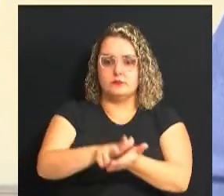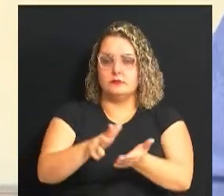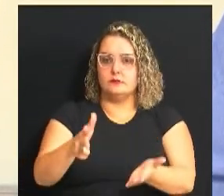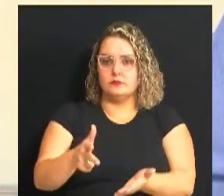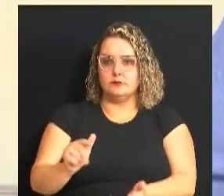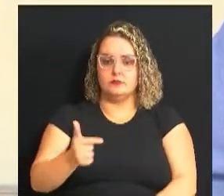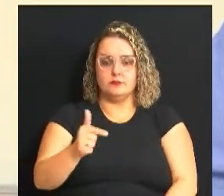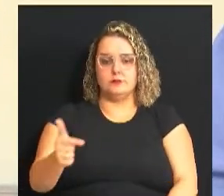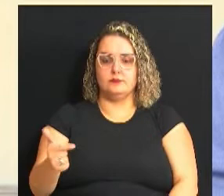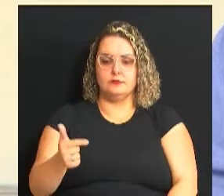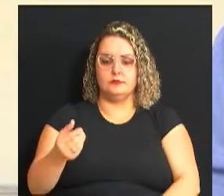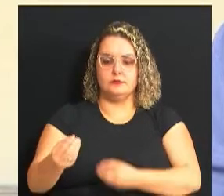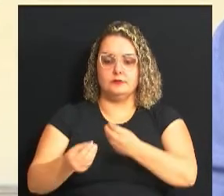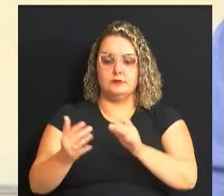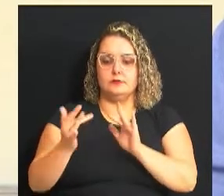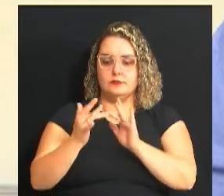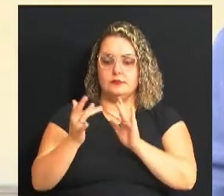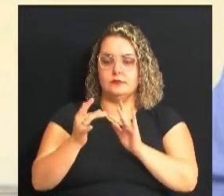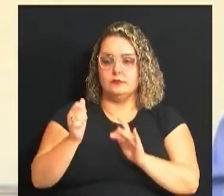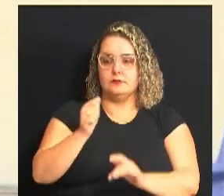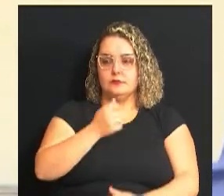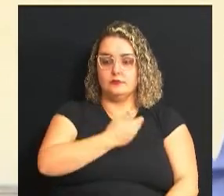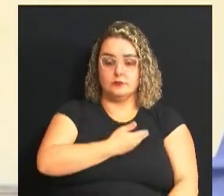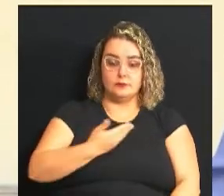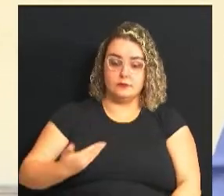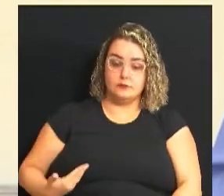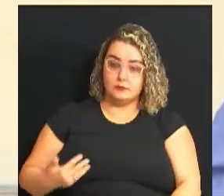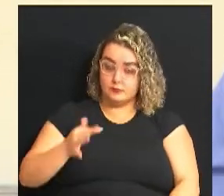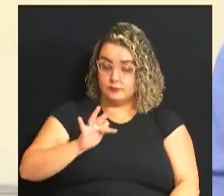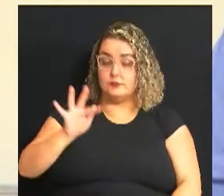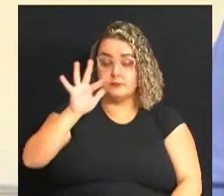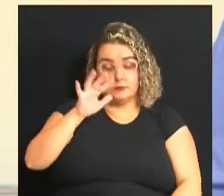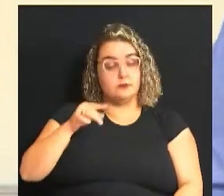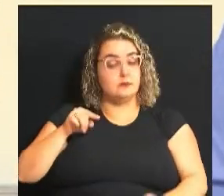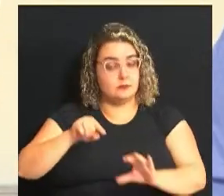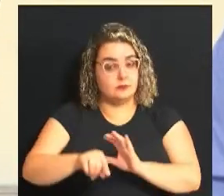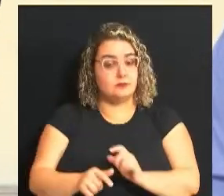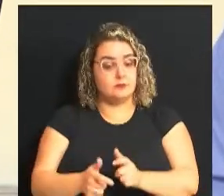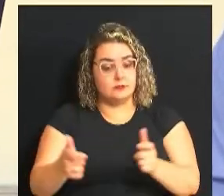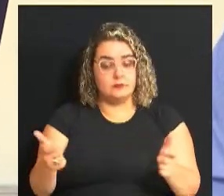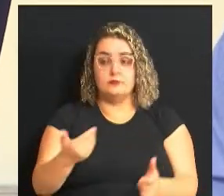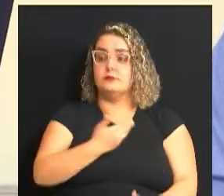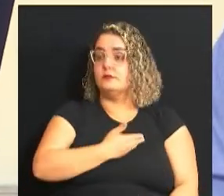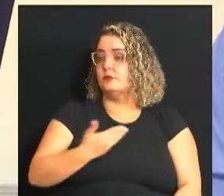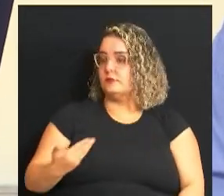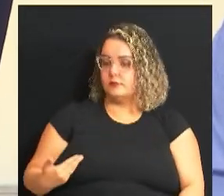Tá? E isso evoluiu muito. Isso evoluiu muito. O governo está disposto aí